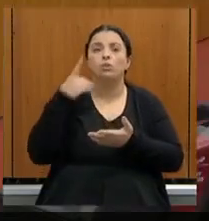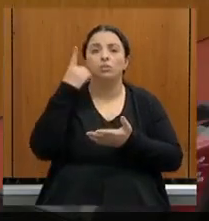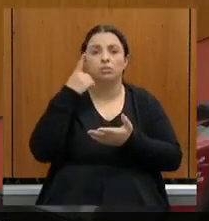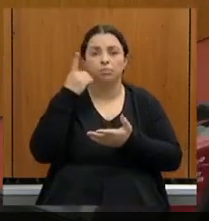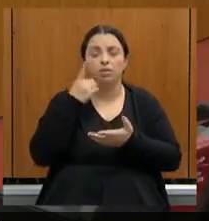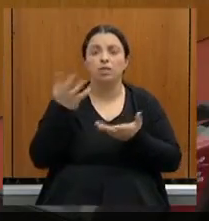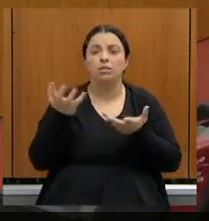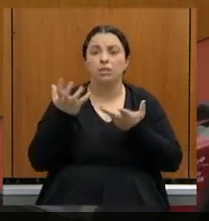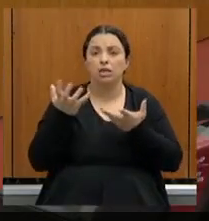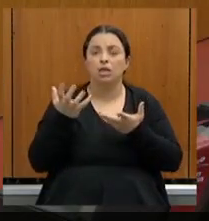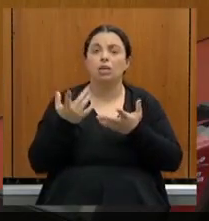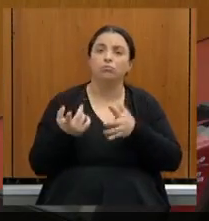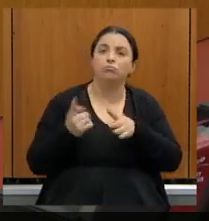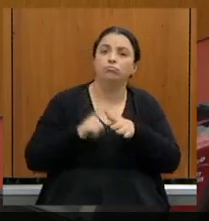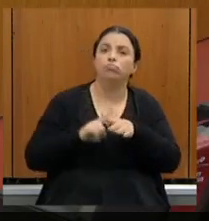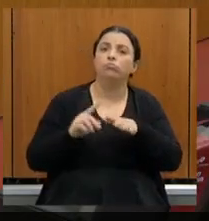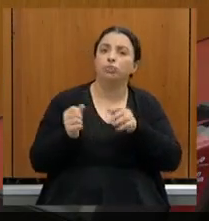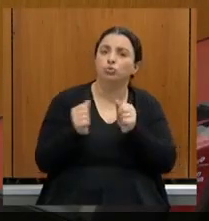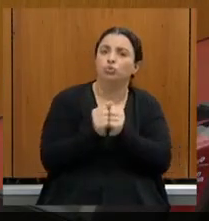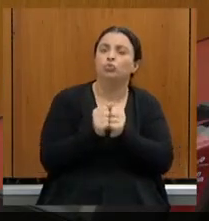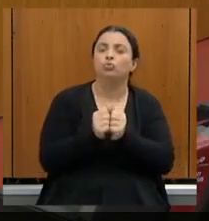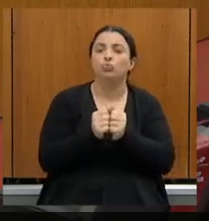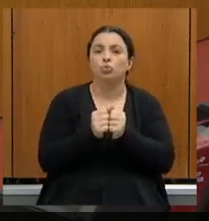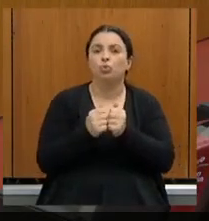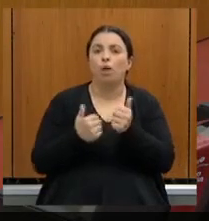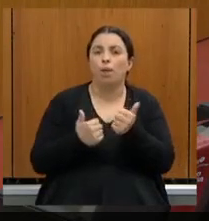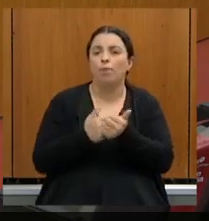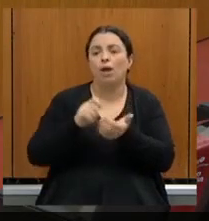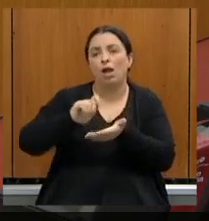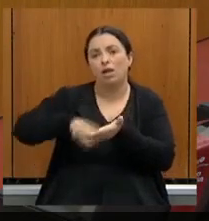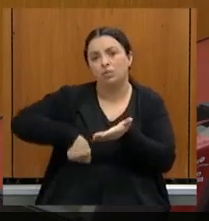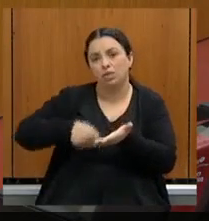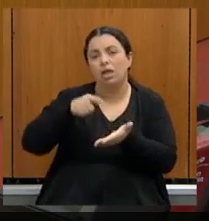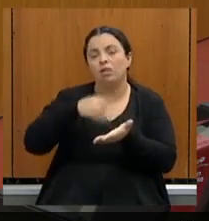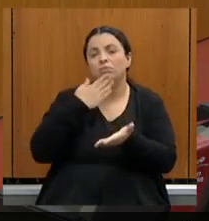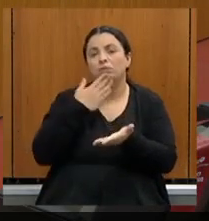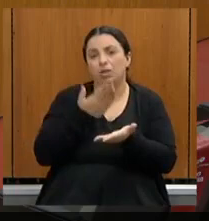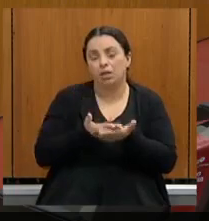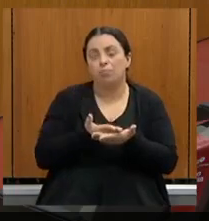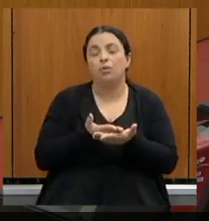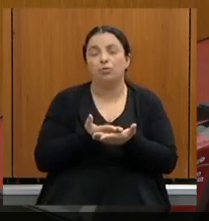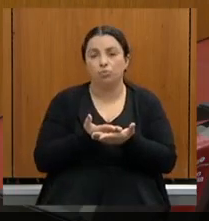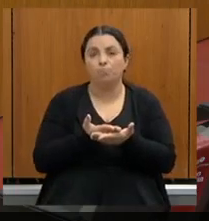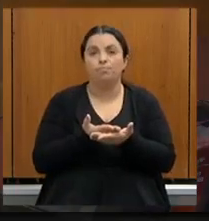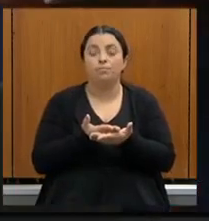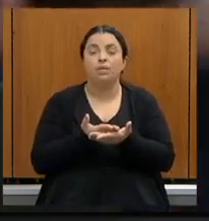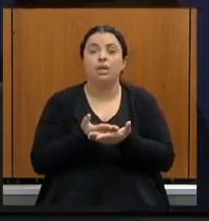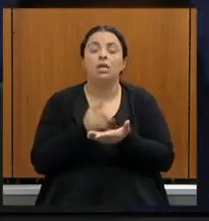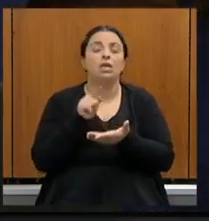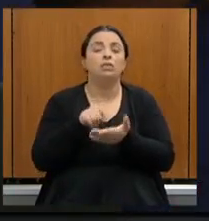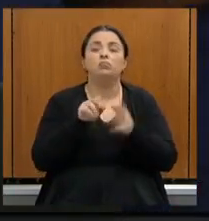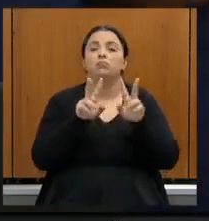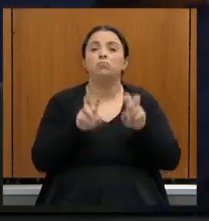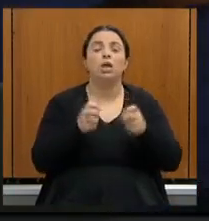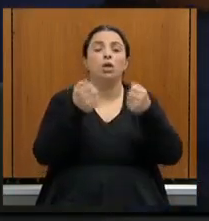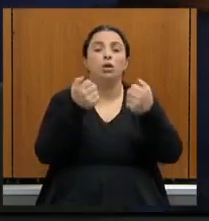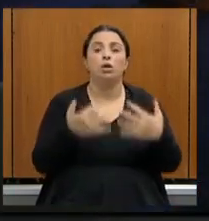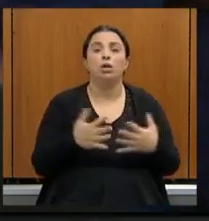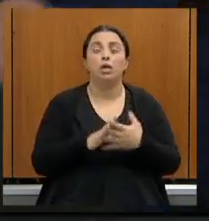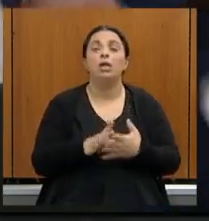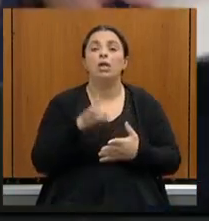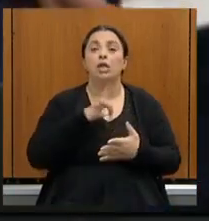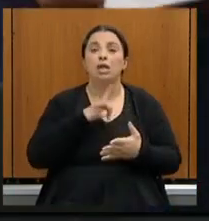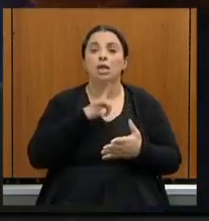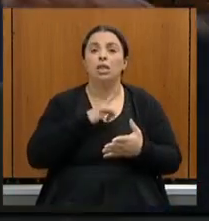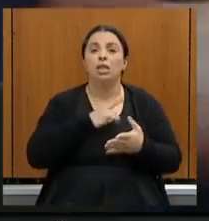parlamentares que queiram conosco assinar esse requerimento com o seguinte teor que seja formulado